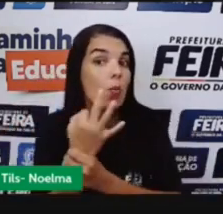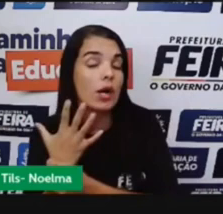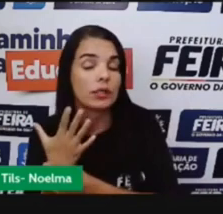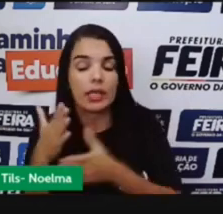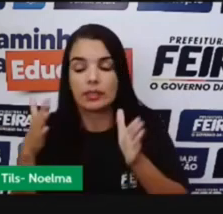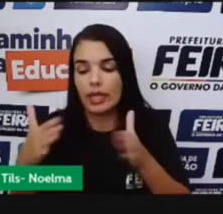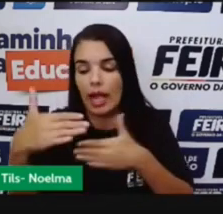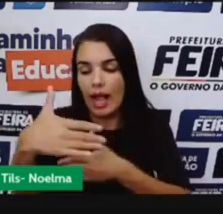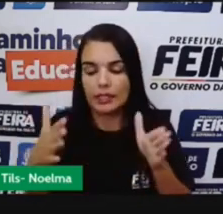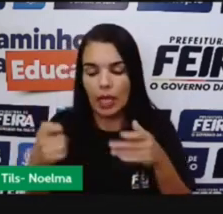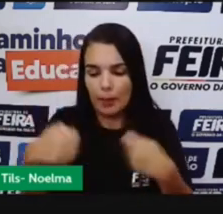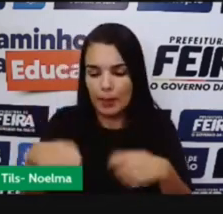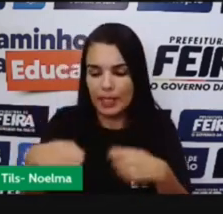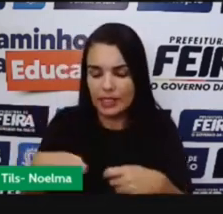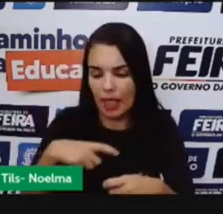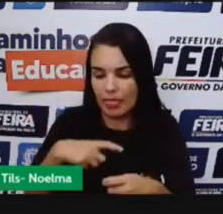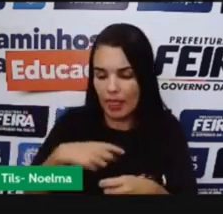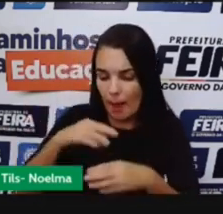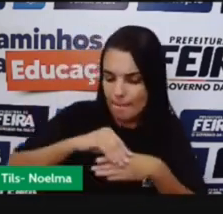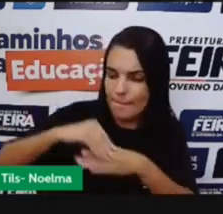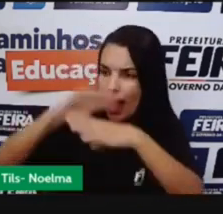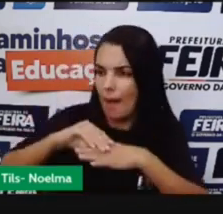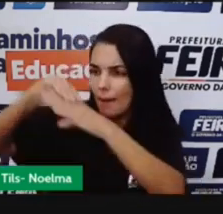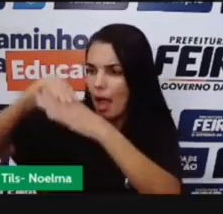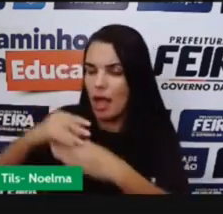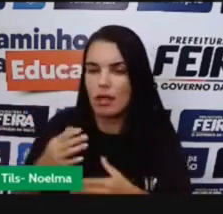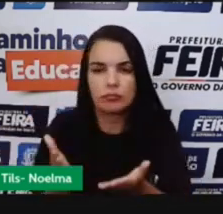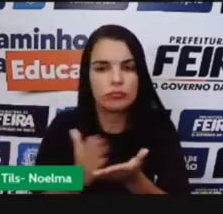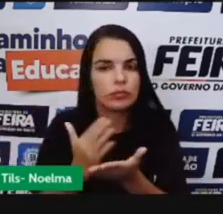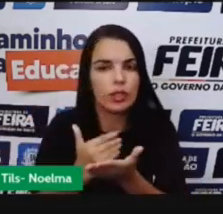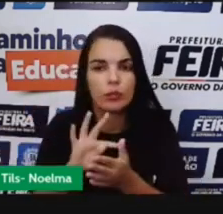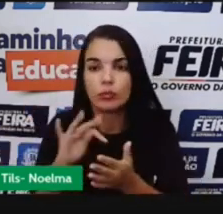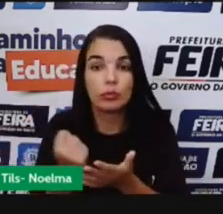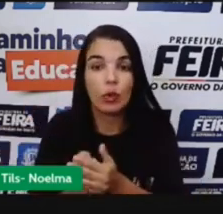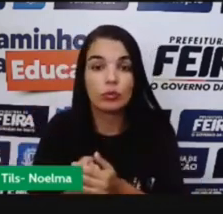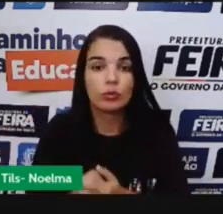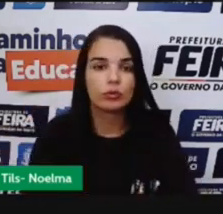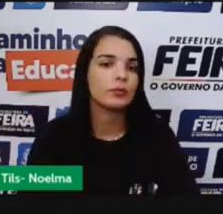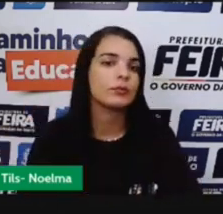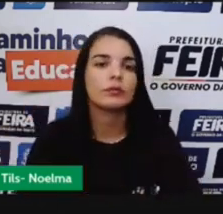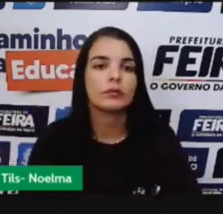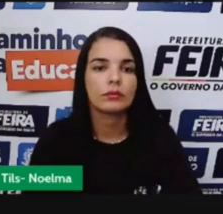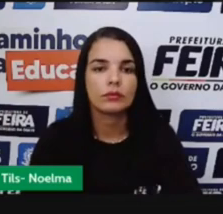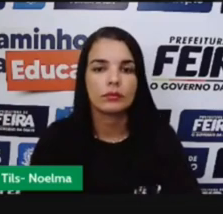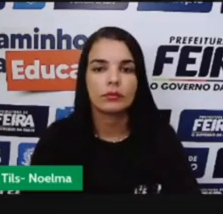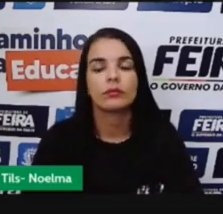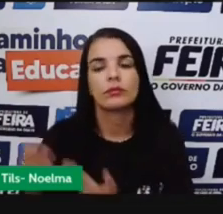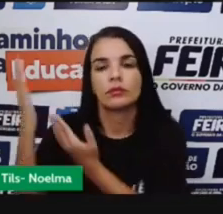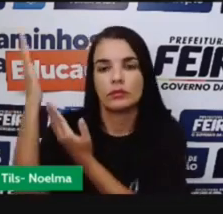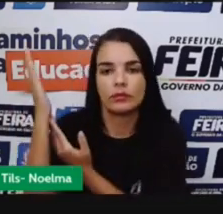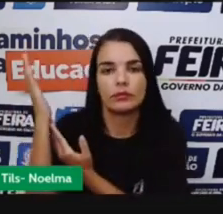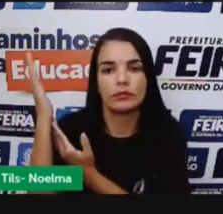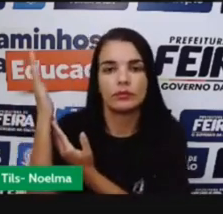serão necessárias para enviar todos os livros? Então, nós vamos pegar